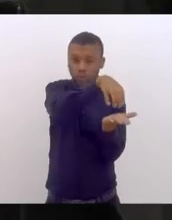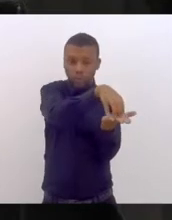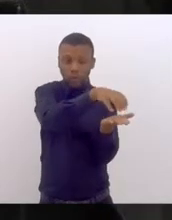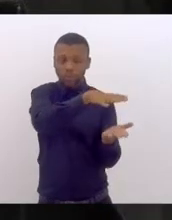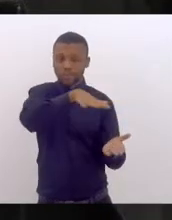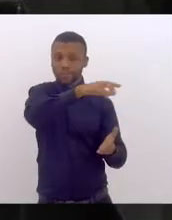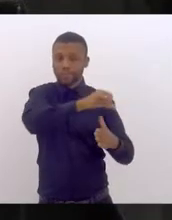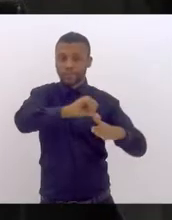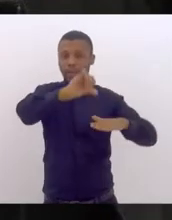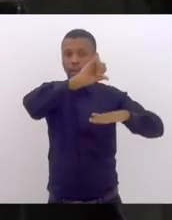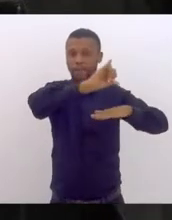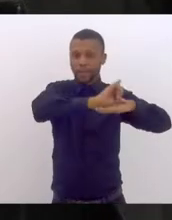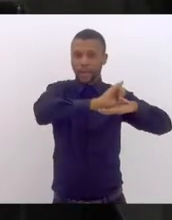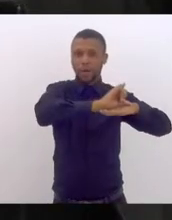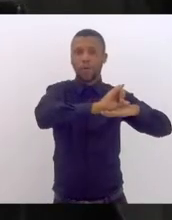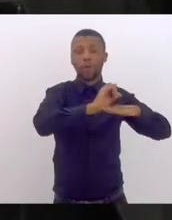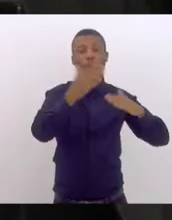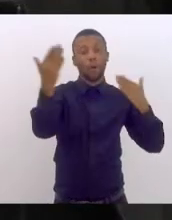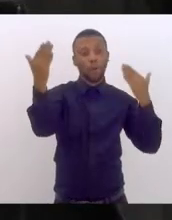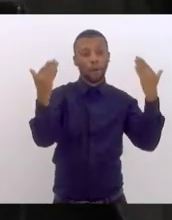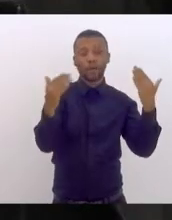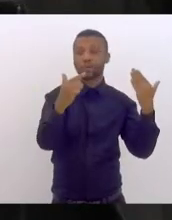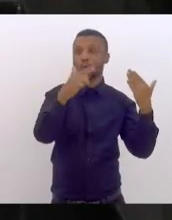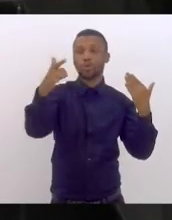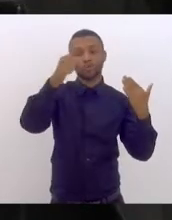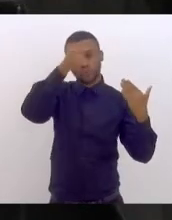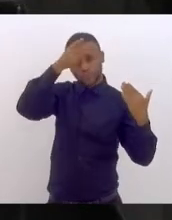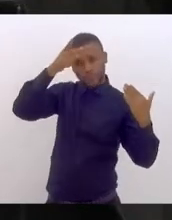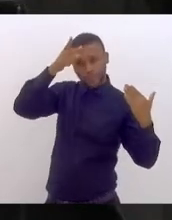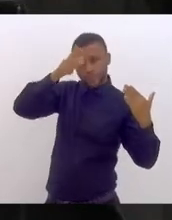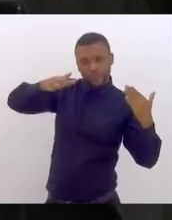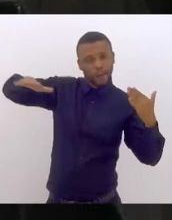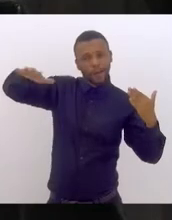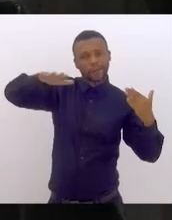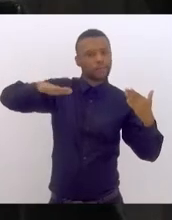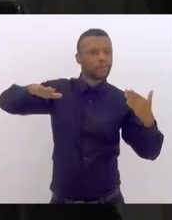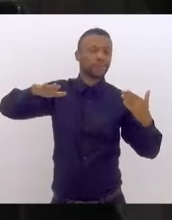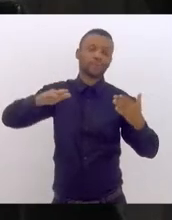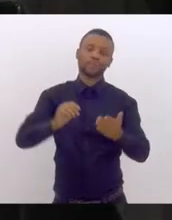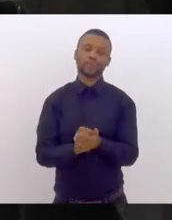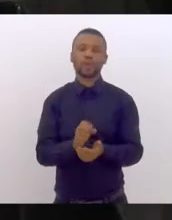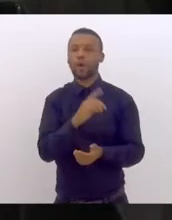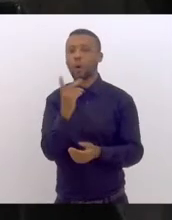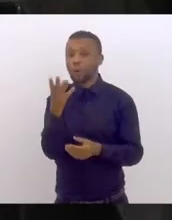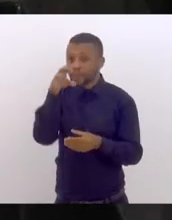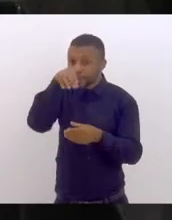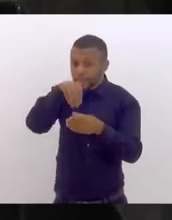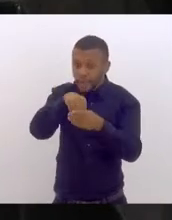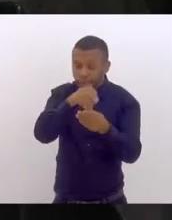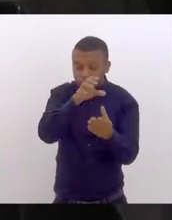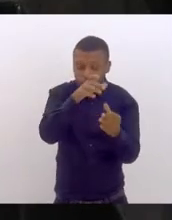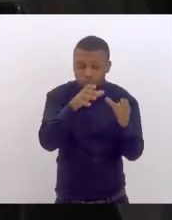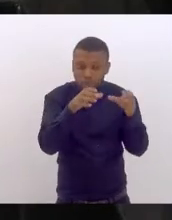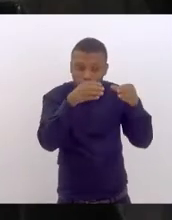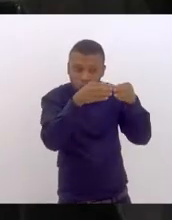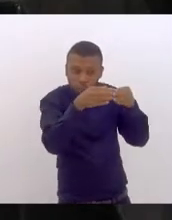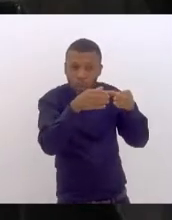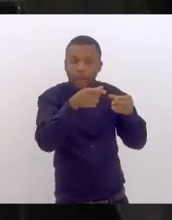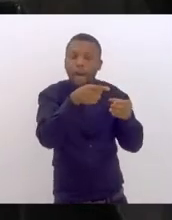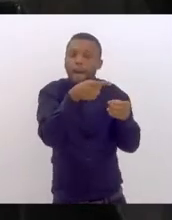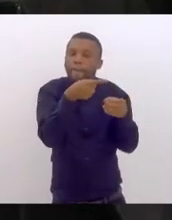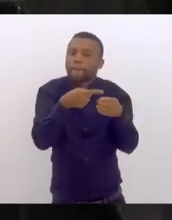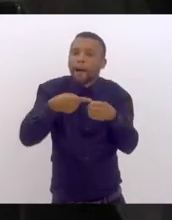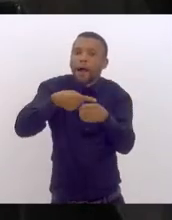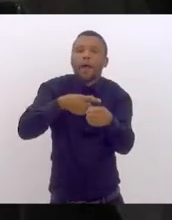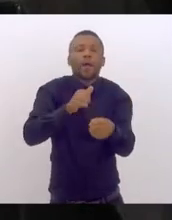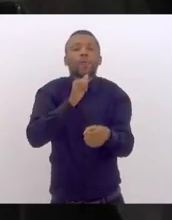que a capital com os demais municípios metropolitanos seja quando se compara dentro do próprio núcleo bairros